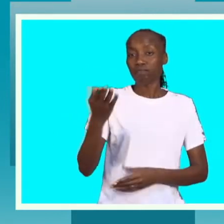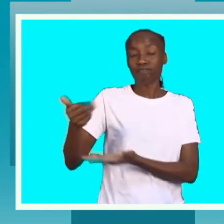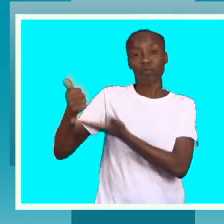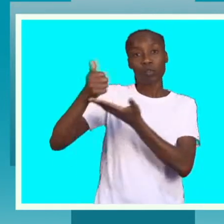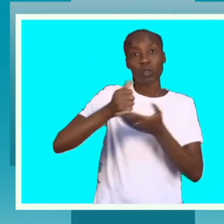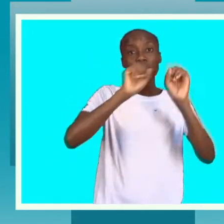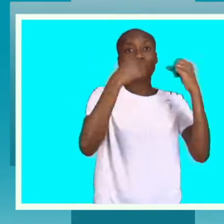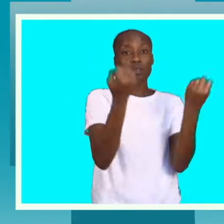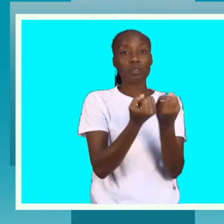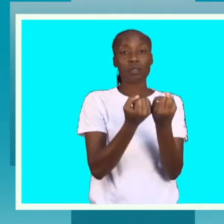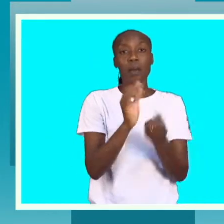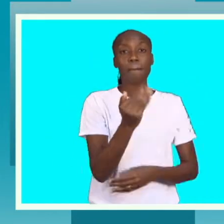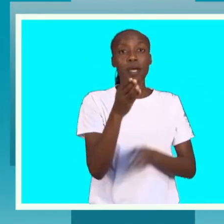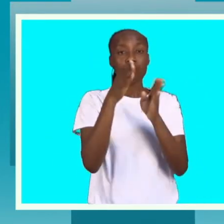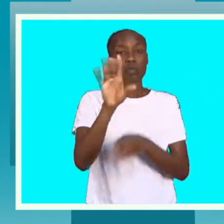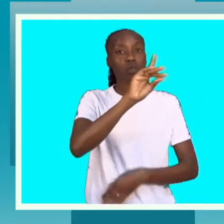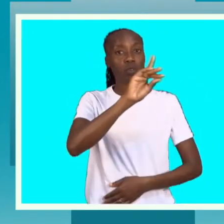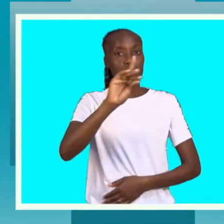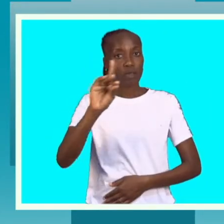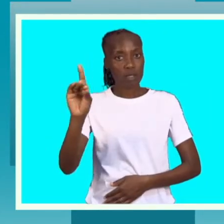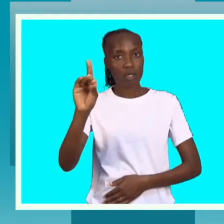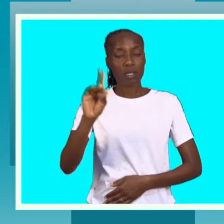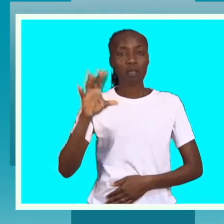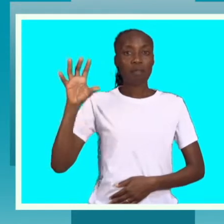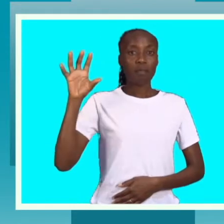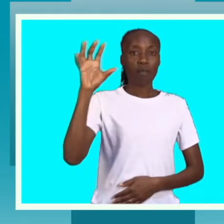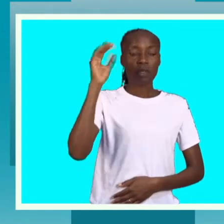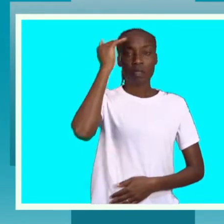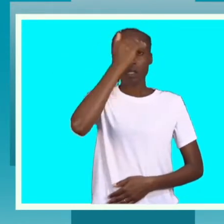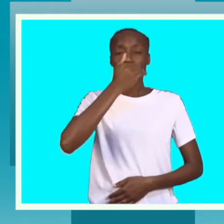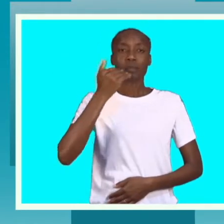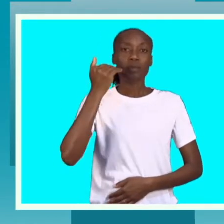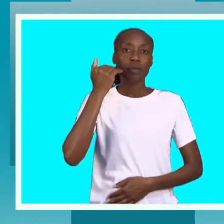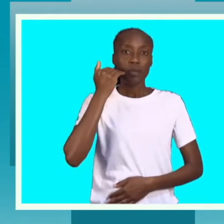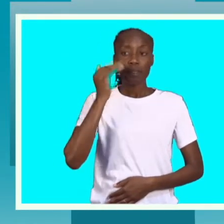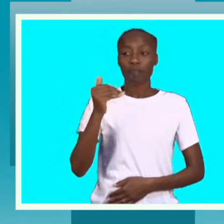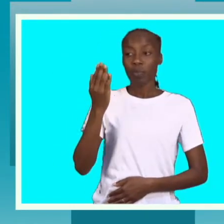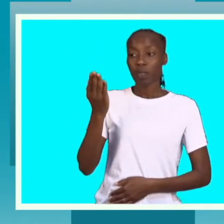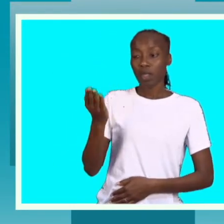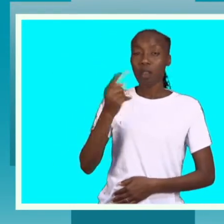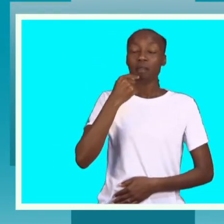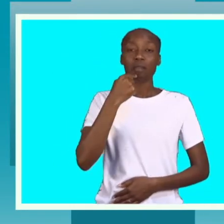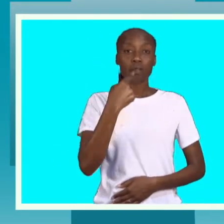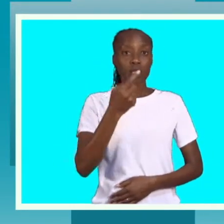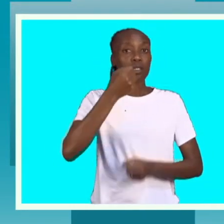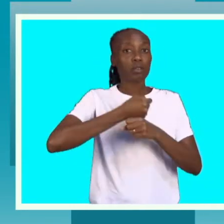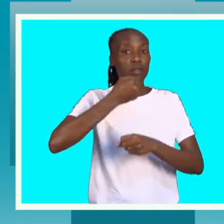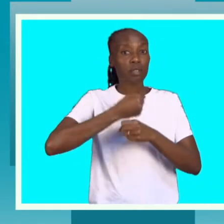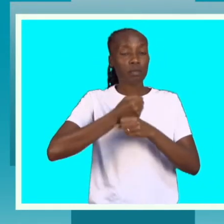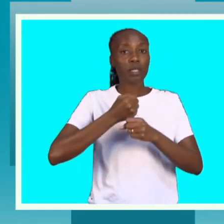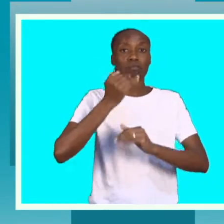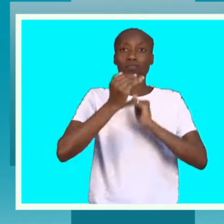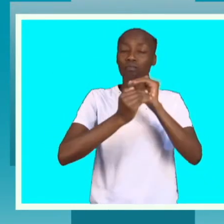na província de Manica. Ela revela que o trabalho desenvolvido ajuda a elevar a